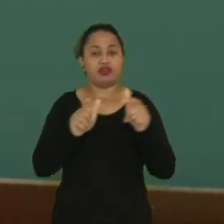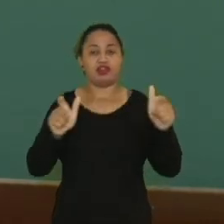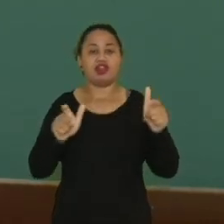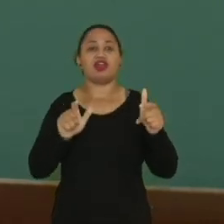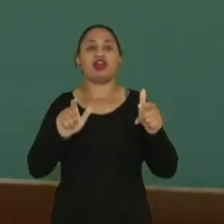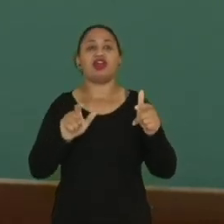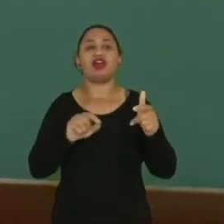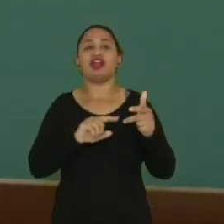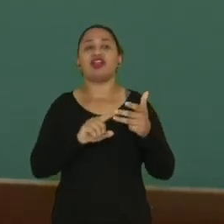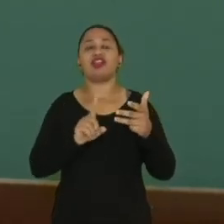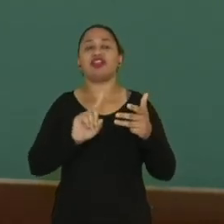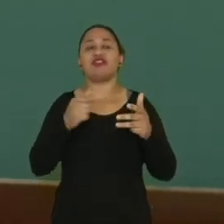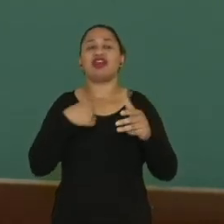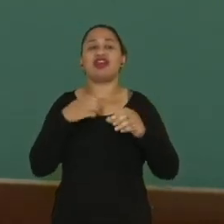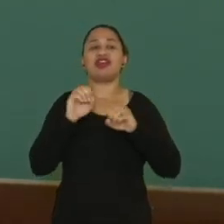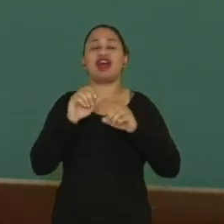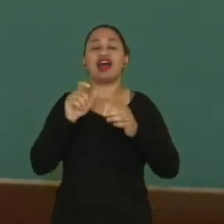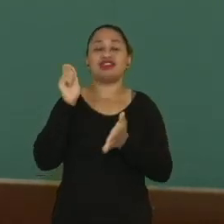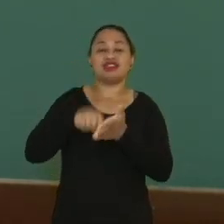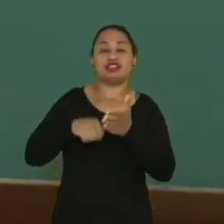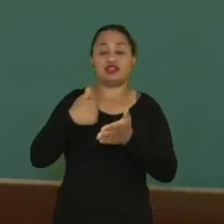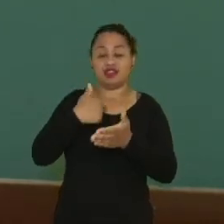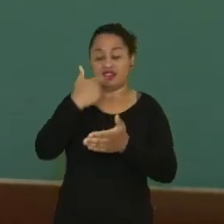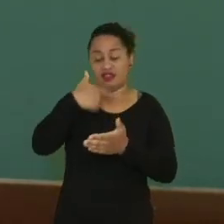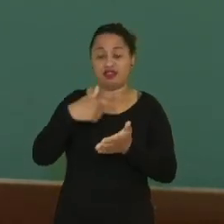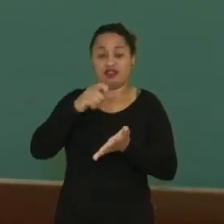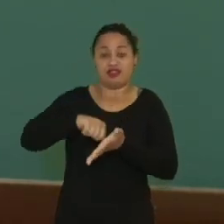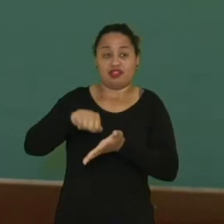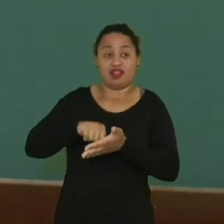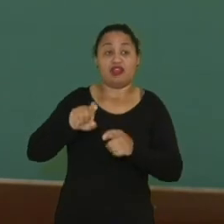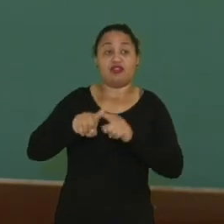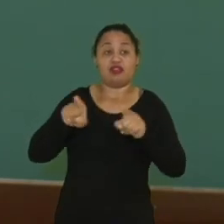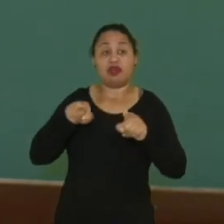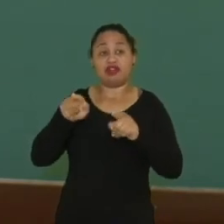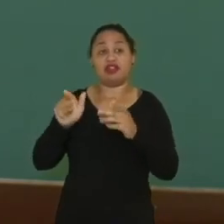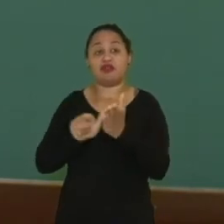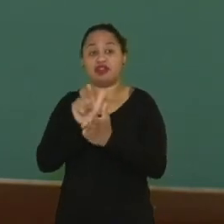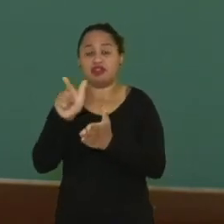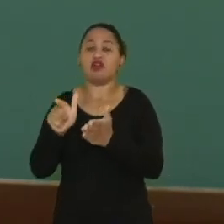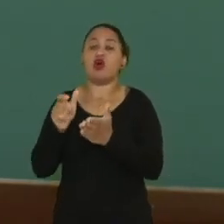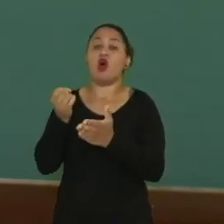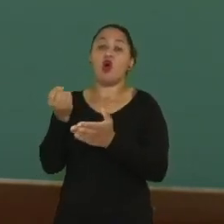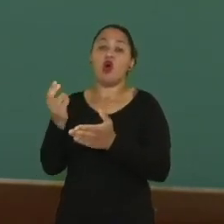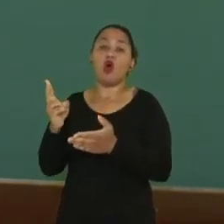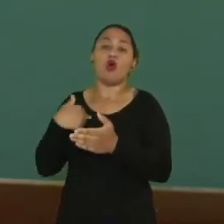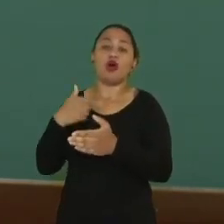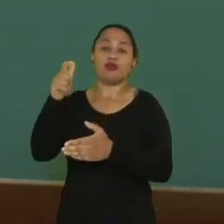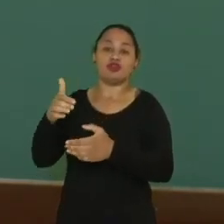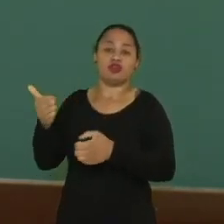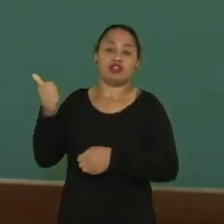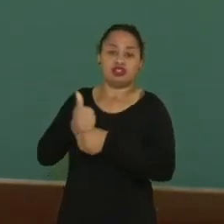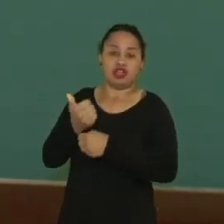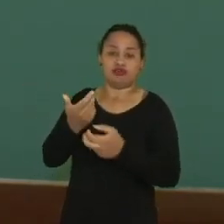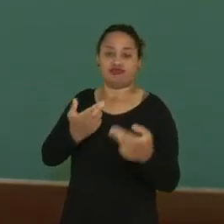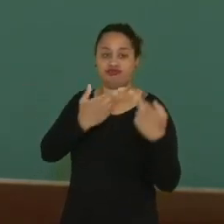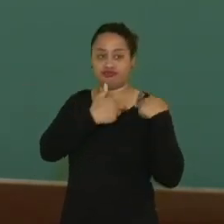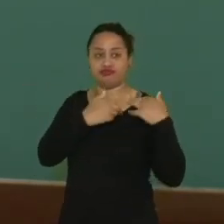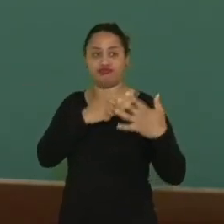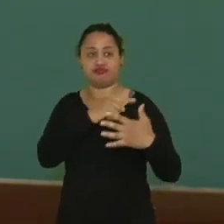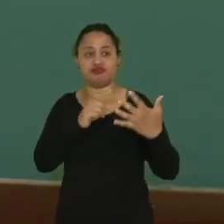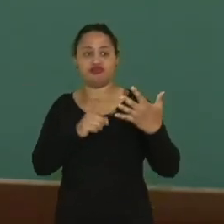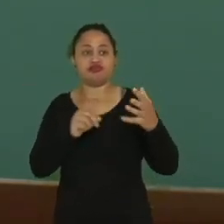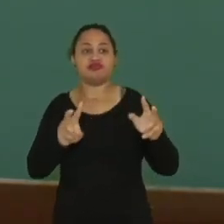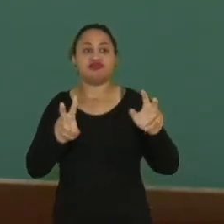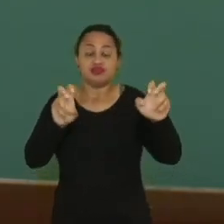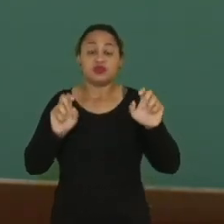não é assinado pelo editor mas sim porque pelo jornal ou pelo redator-chefe o assunto